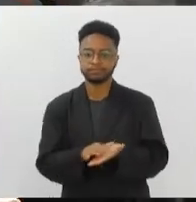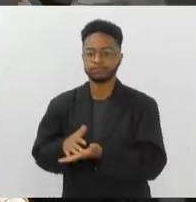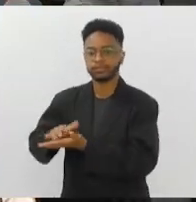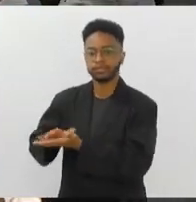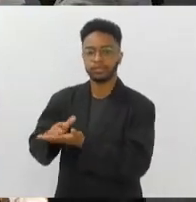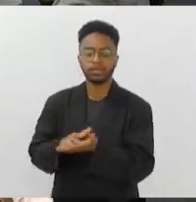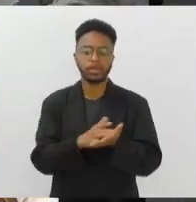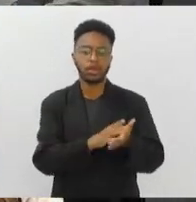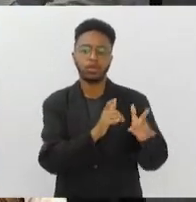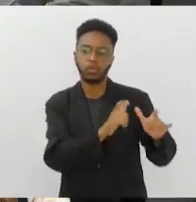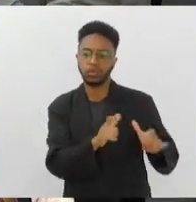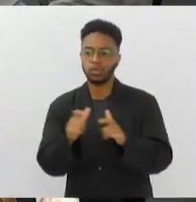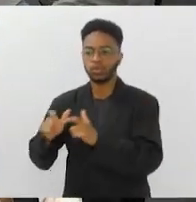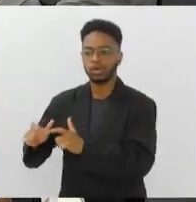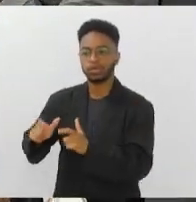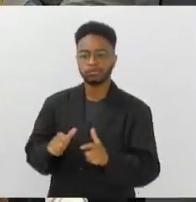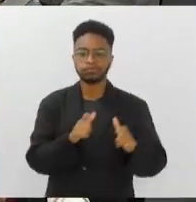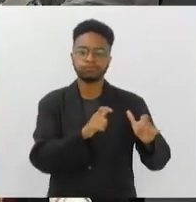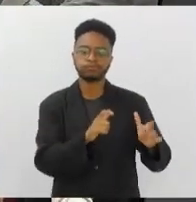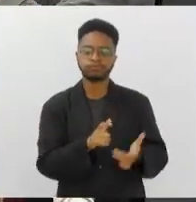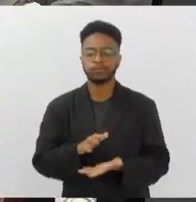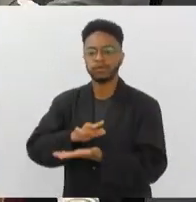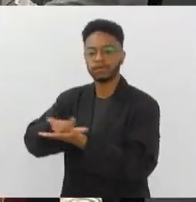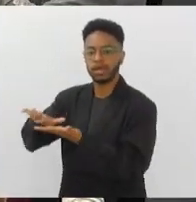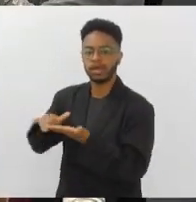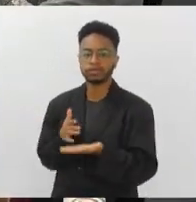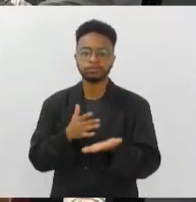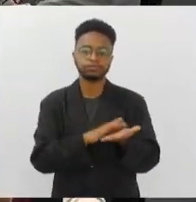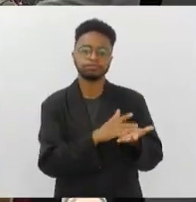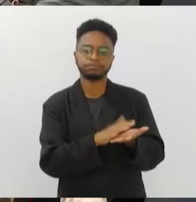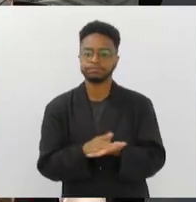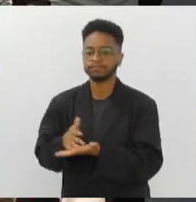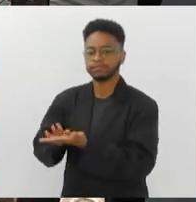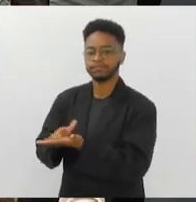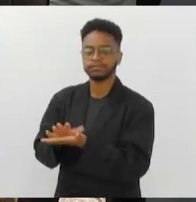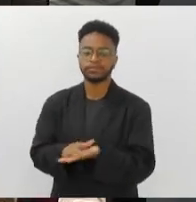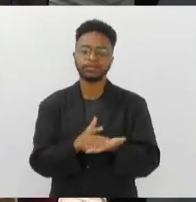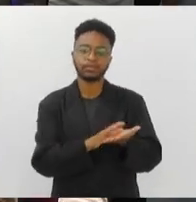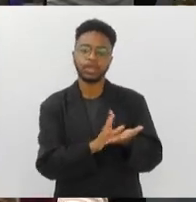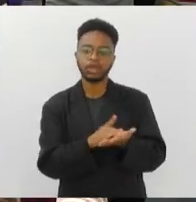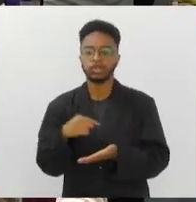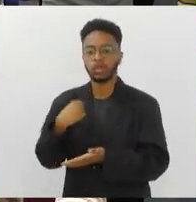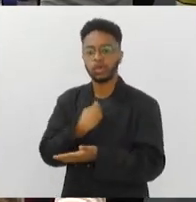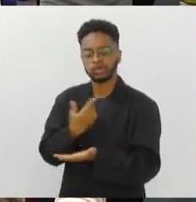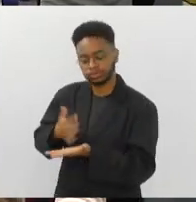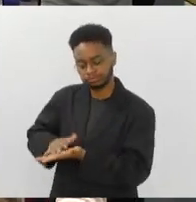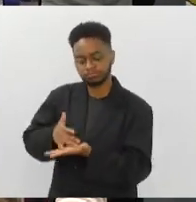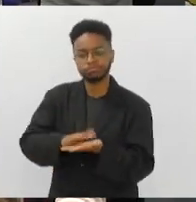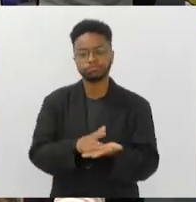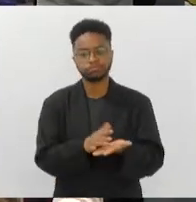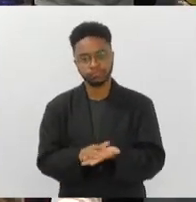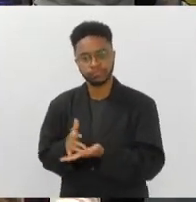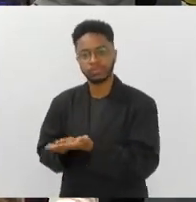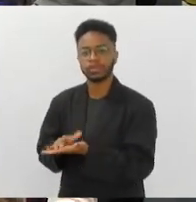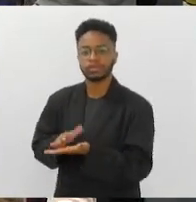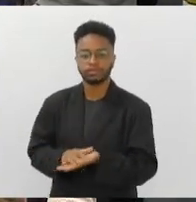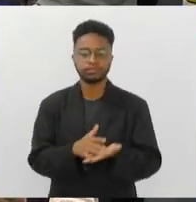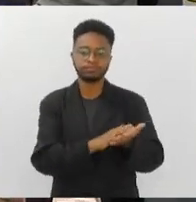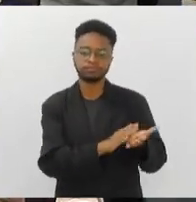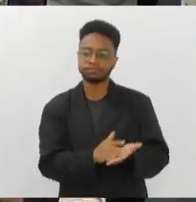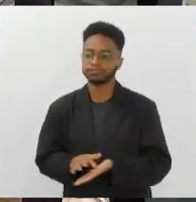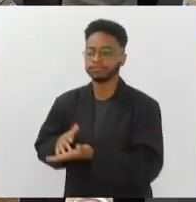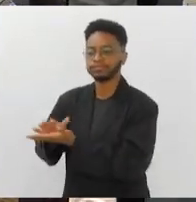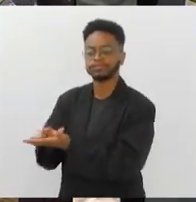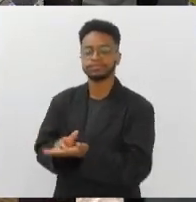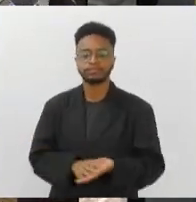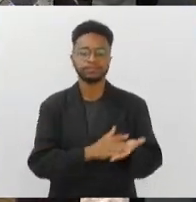pra cá. É samba pra todo lado, todos nós vamos sambar. É samba daqui